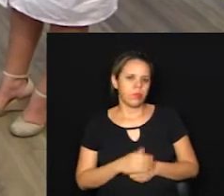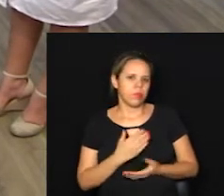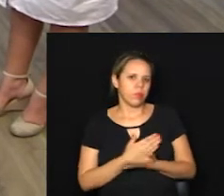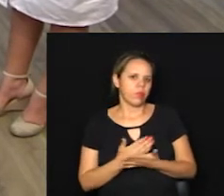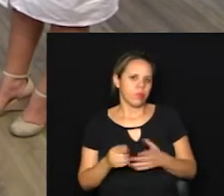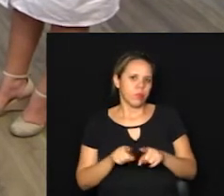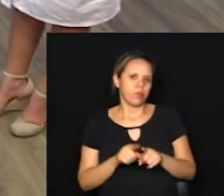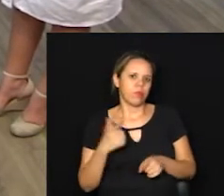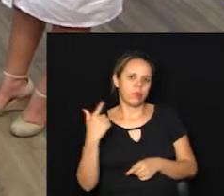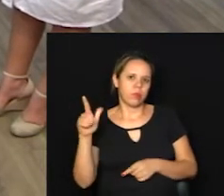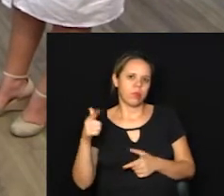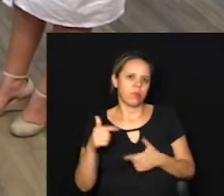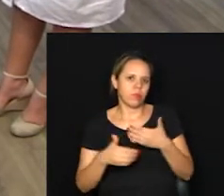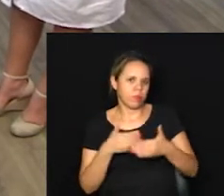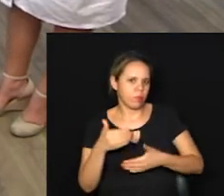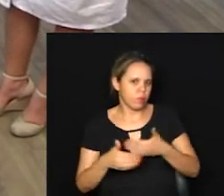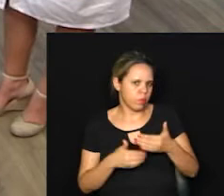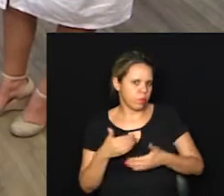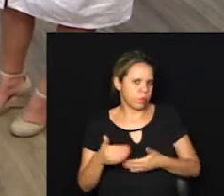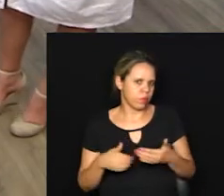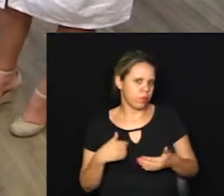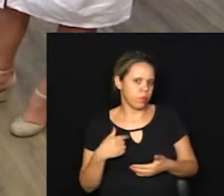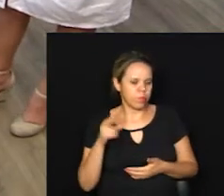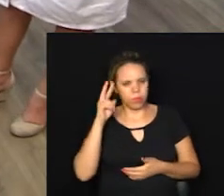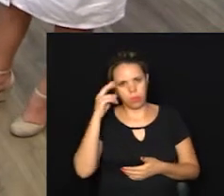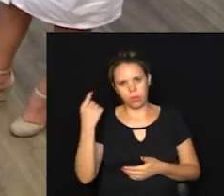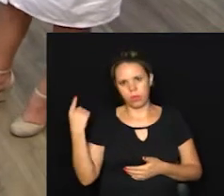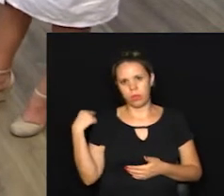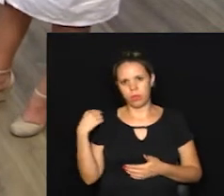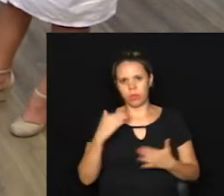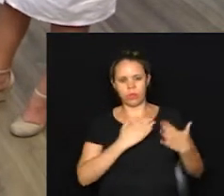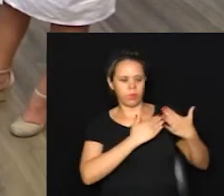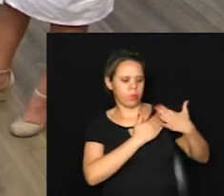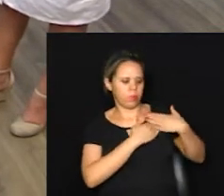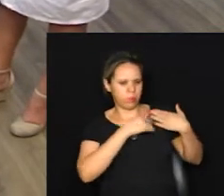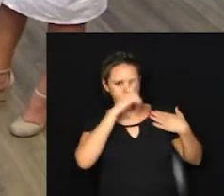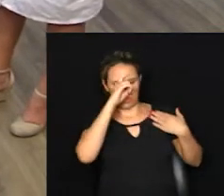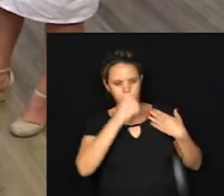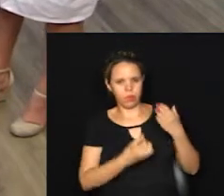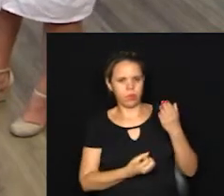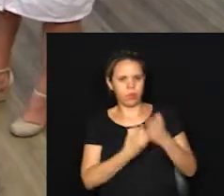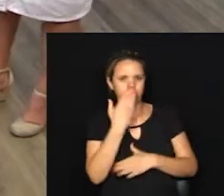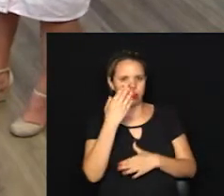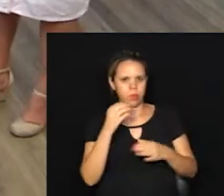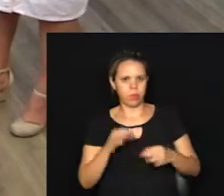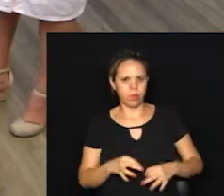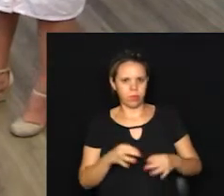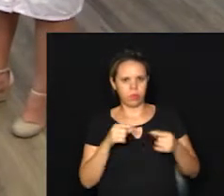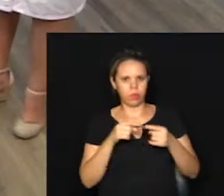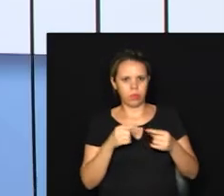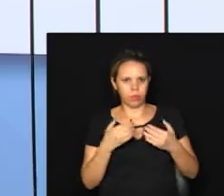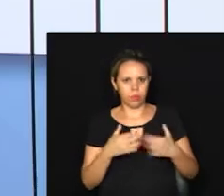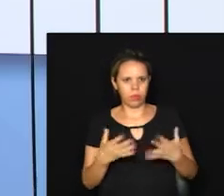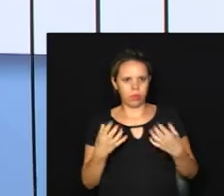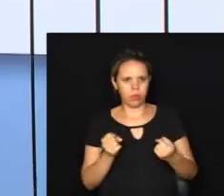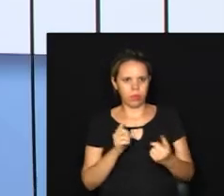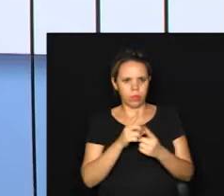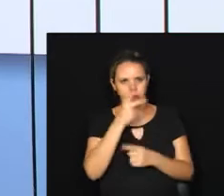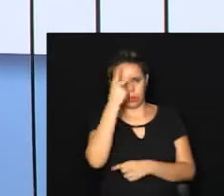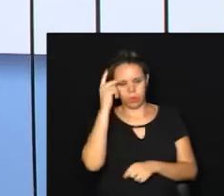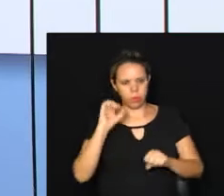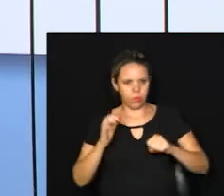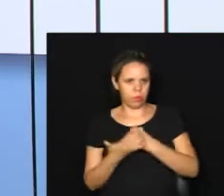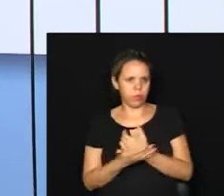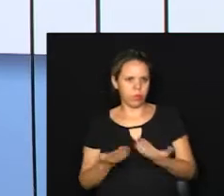também um outro processo. A gente lembra que a AME, ela foi inaugurada justamente para abrigar pacientes